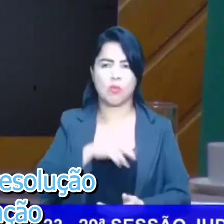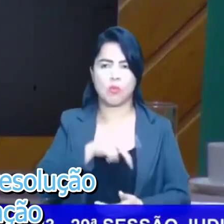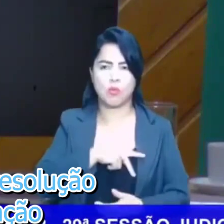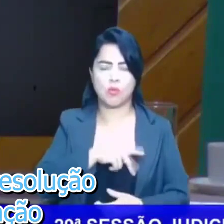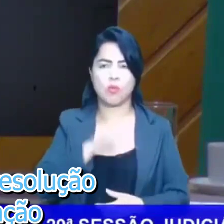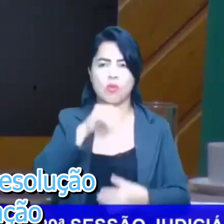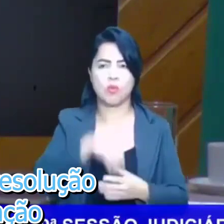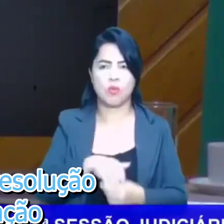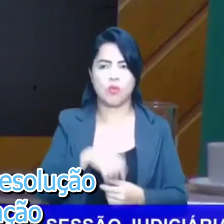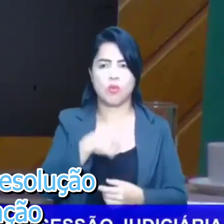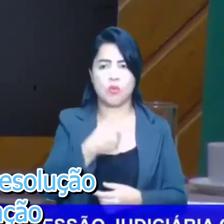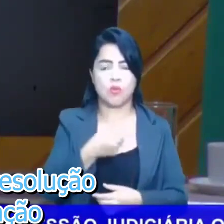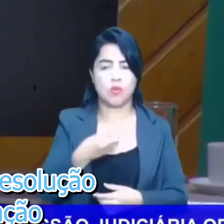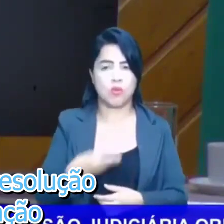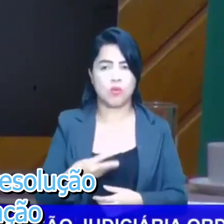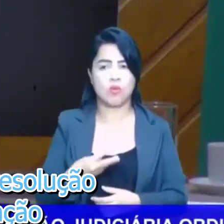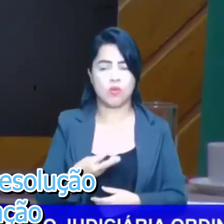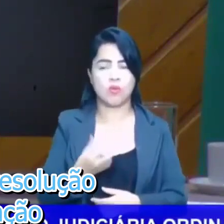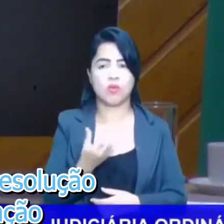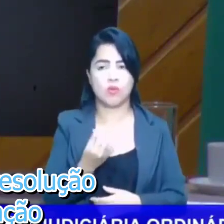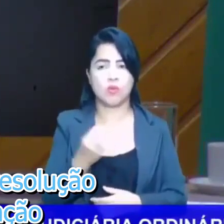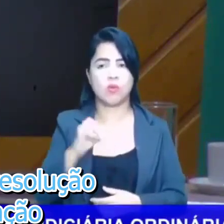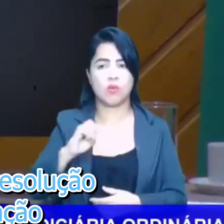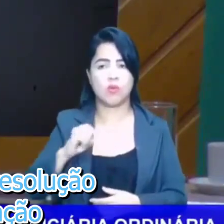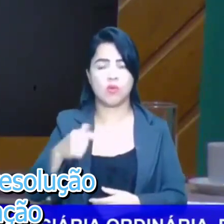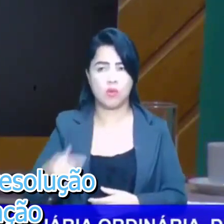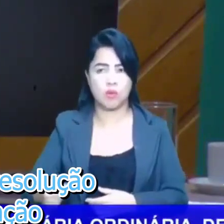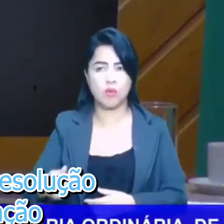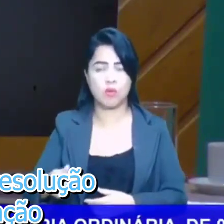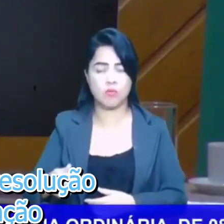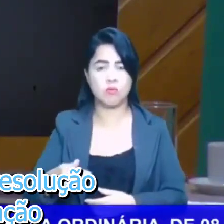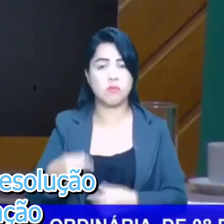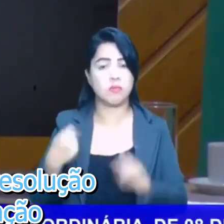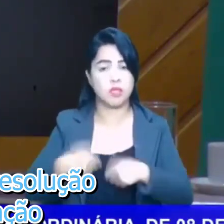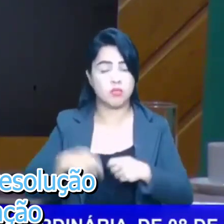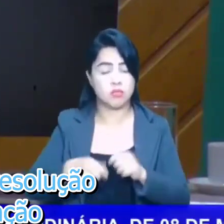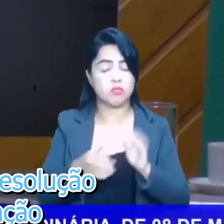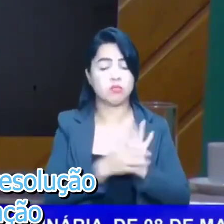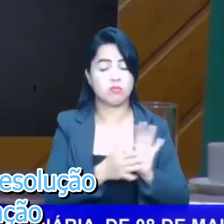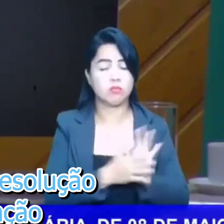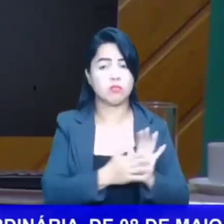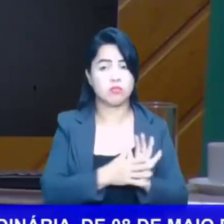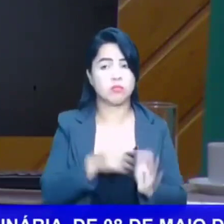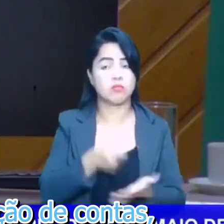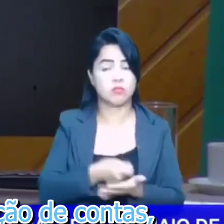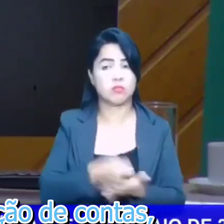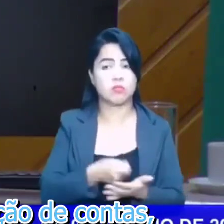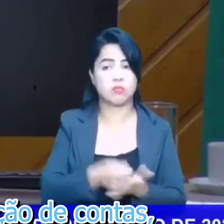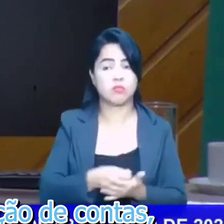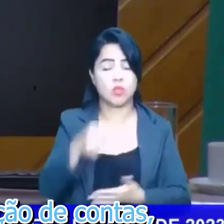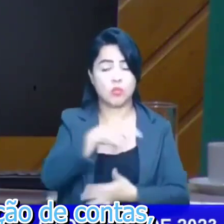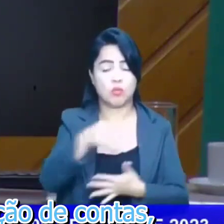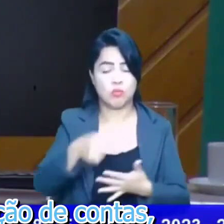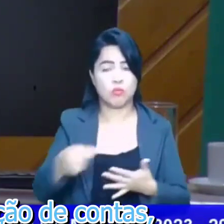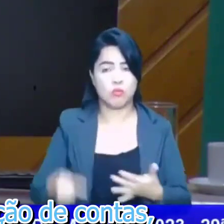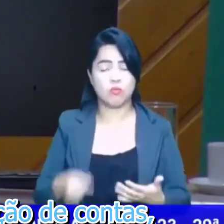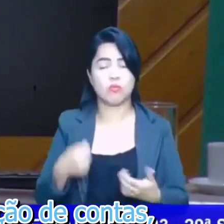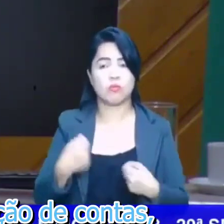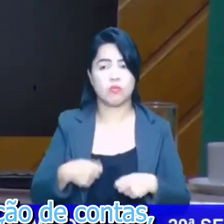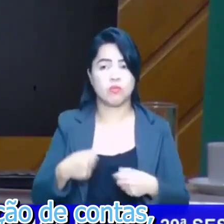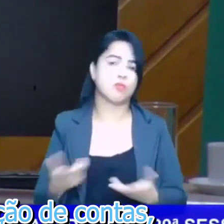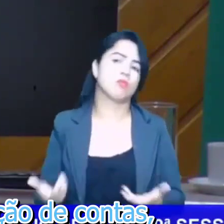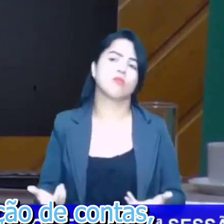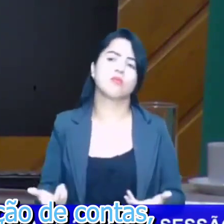a Resolução 23.607 exige essa comprovação a partir desses elementos. Eles